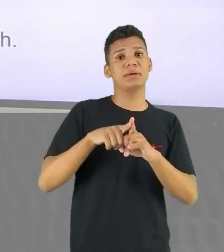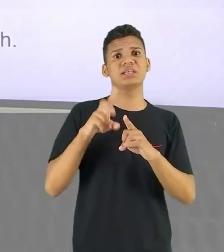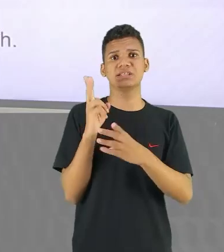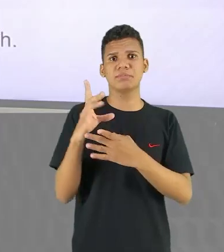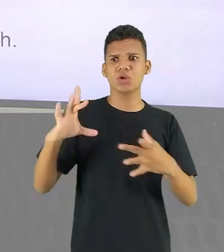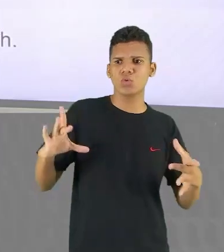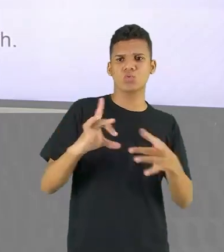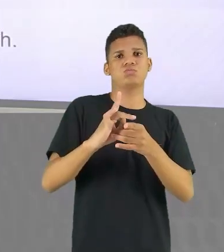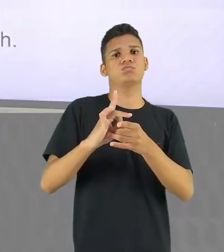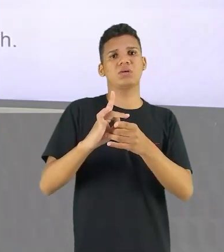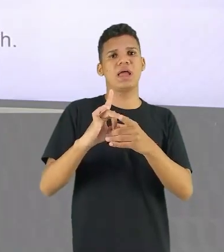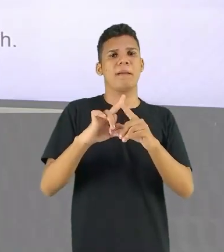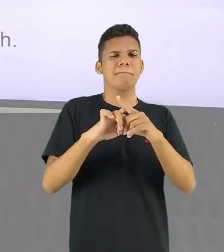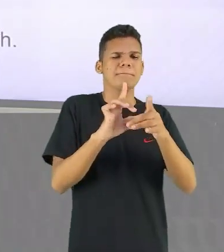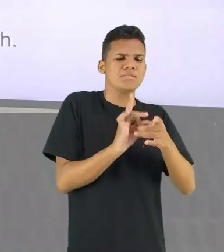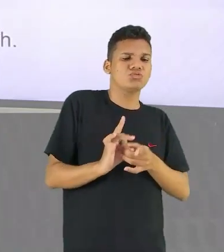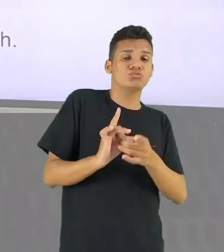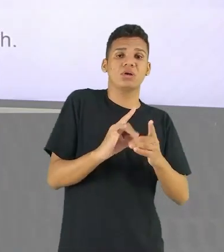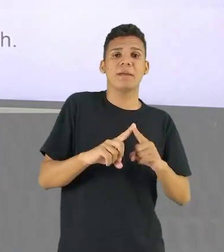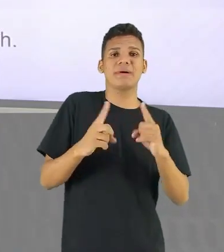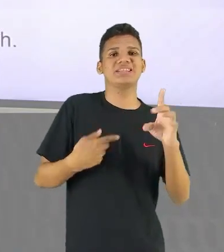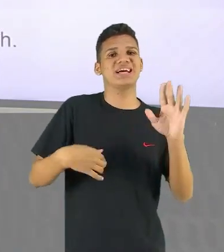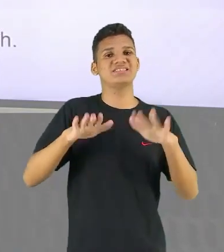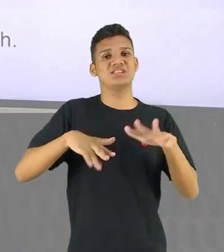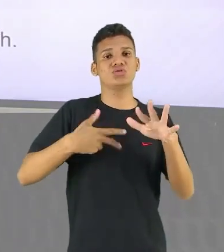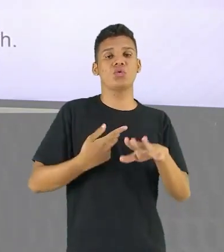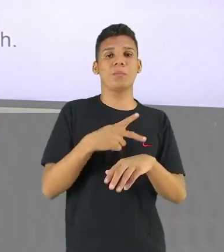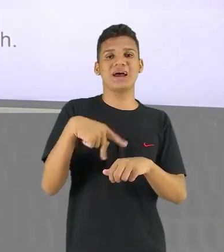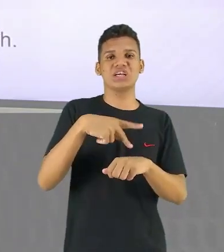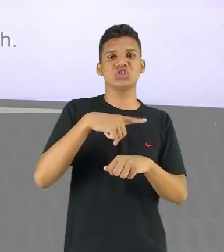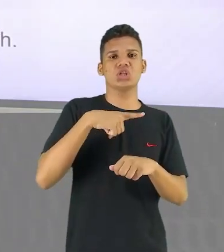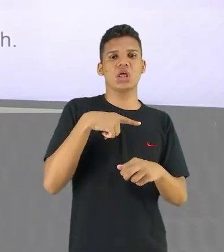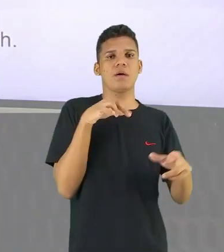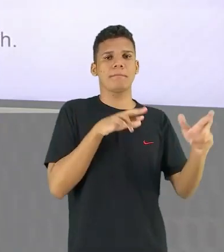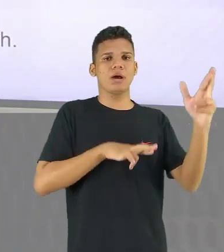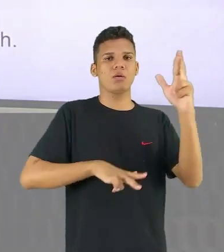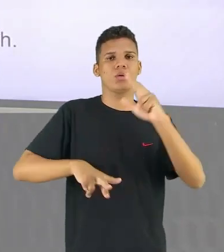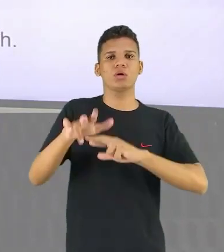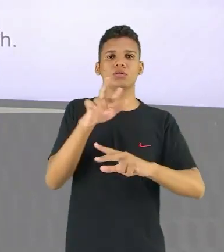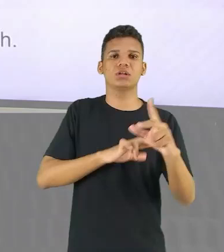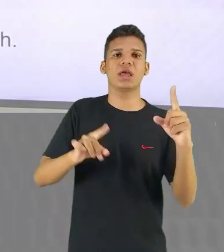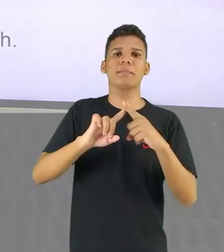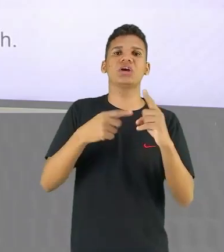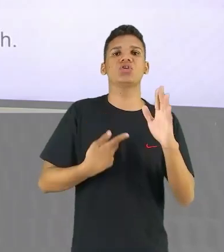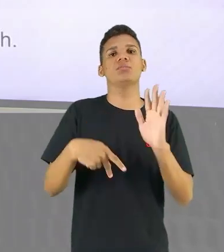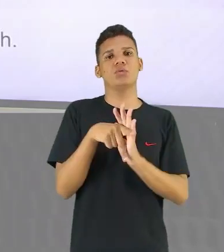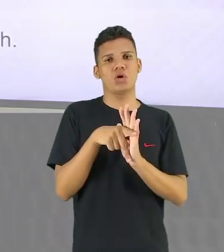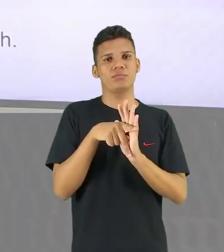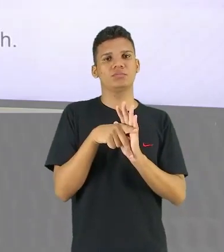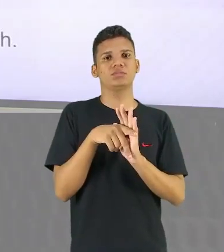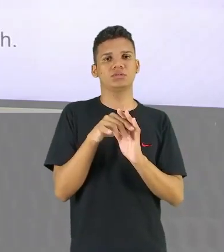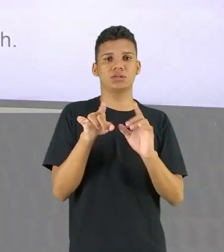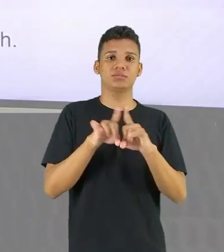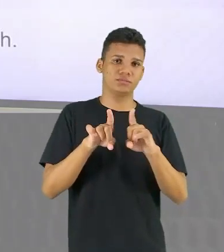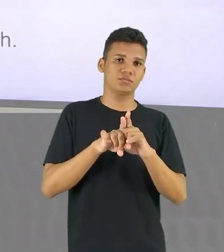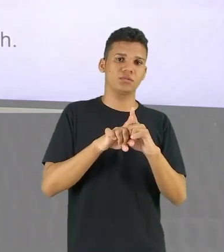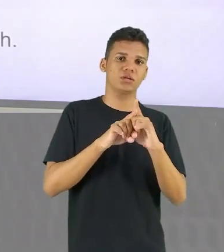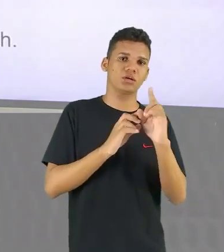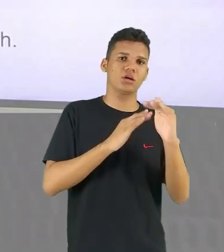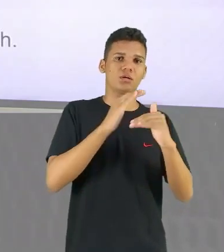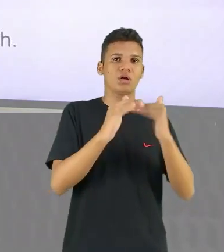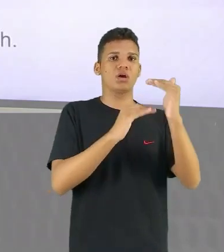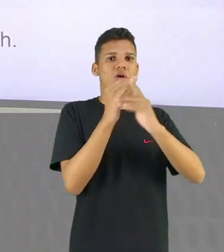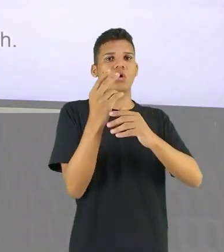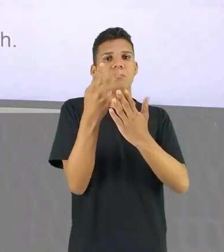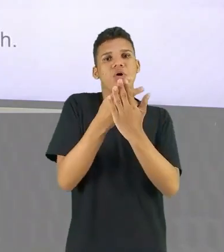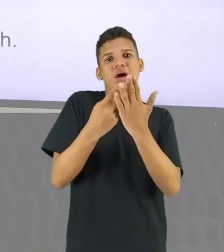E muitas vezes esses países levavam essa diversidade para a sua própria construção identitária. Então, o